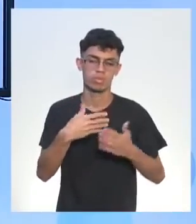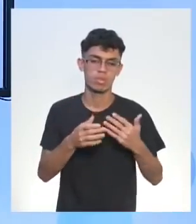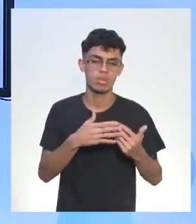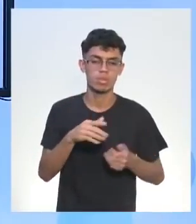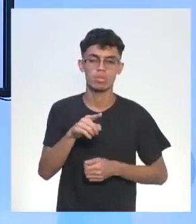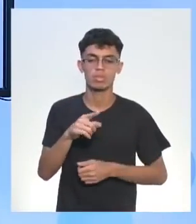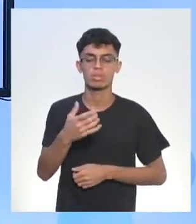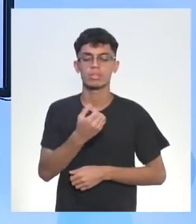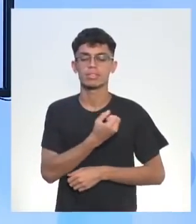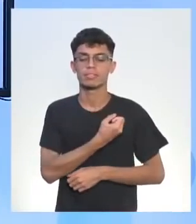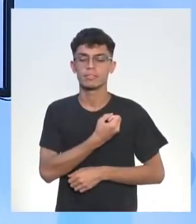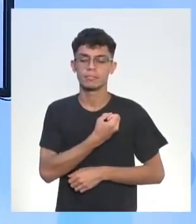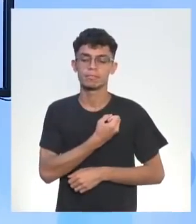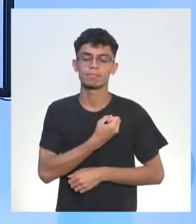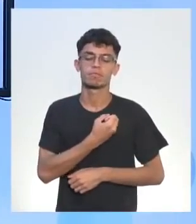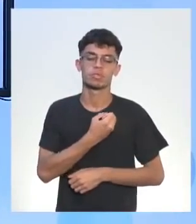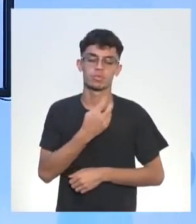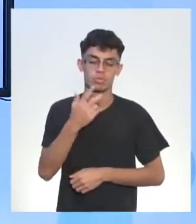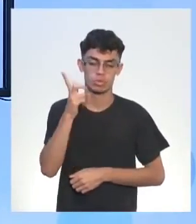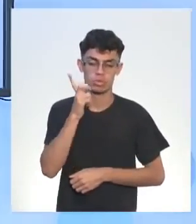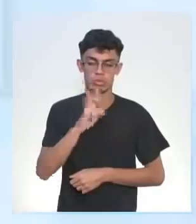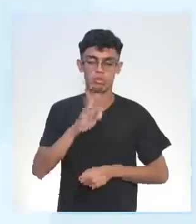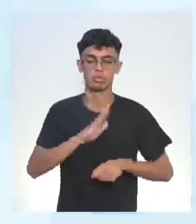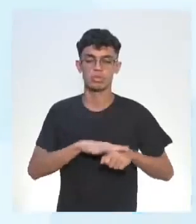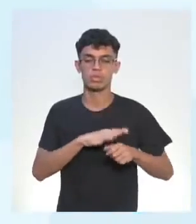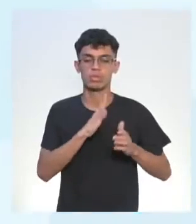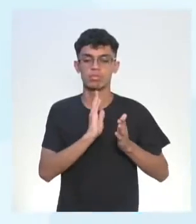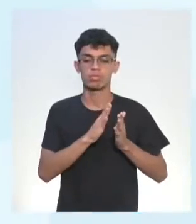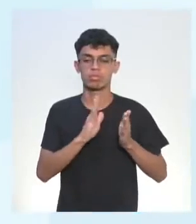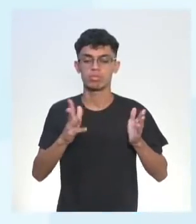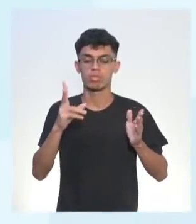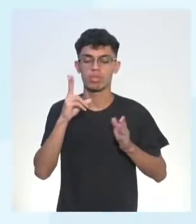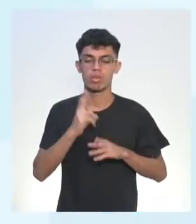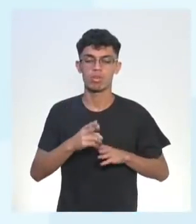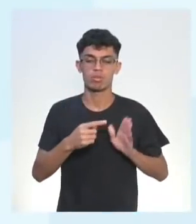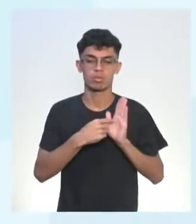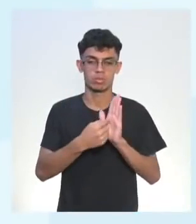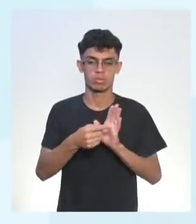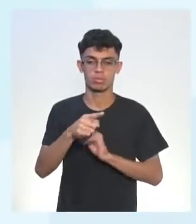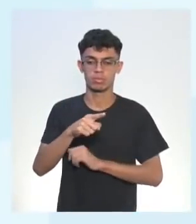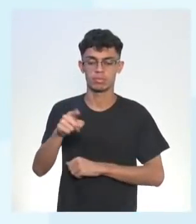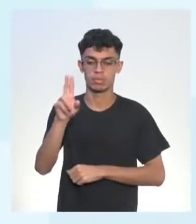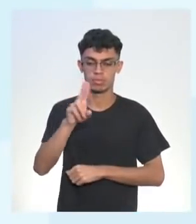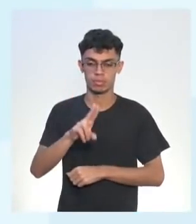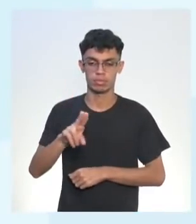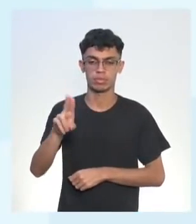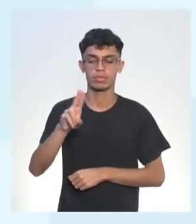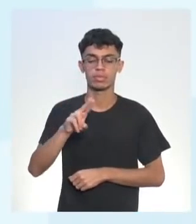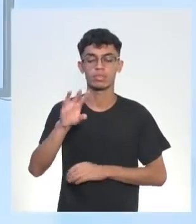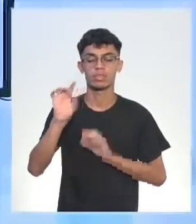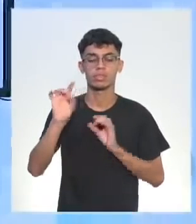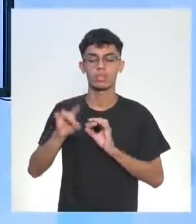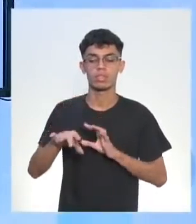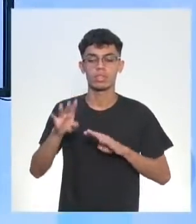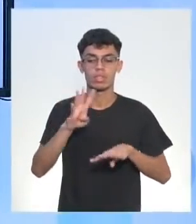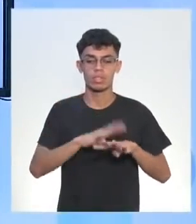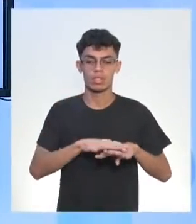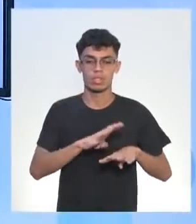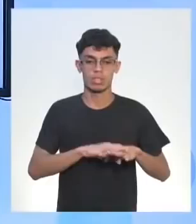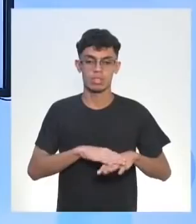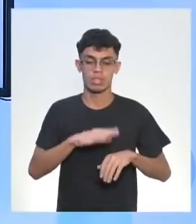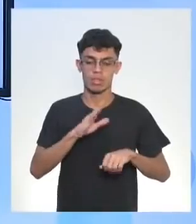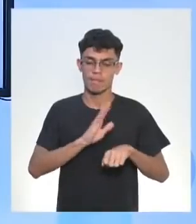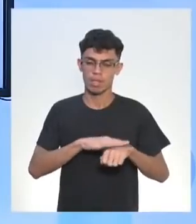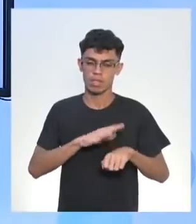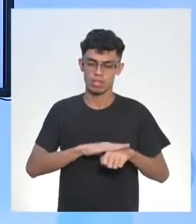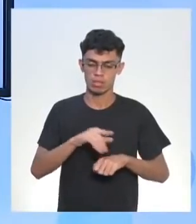vai conseguir fazer esse passo a passo que eu coloquei aí para vocês. Então, a gente vai usar nossas técnicas matemáticas, eu não vou fazer